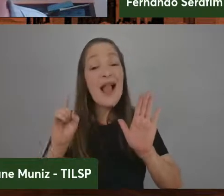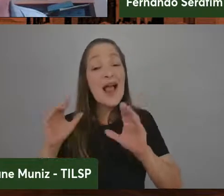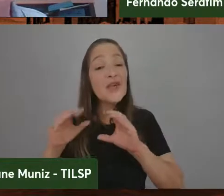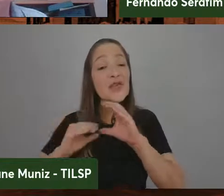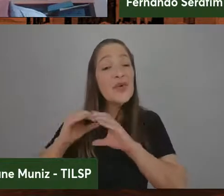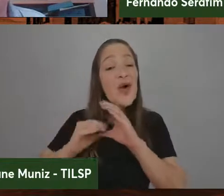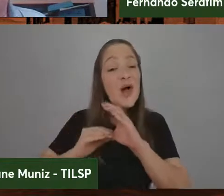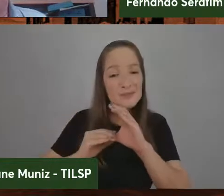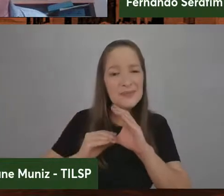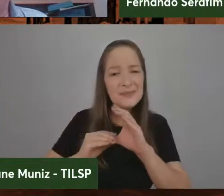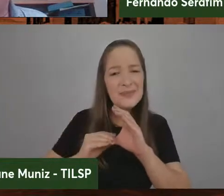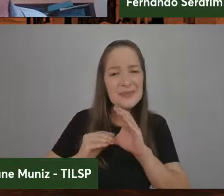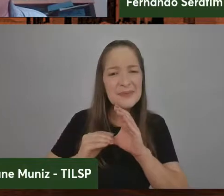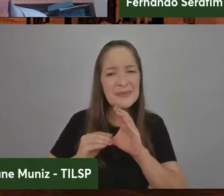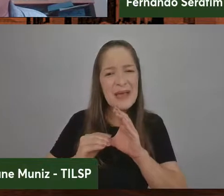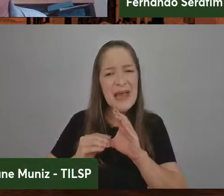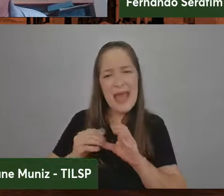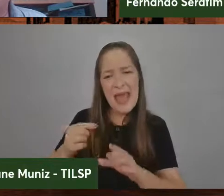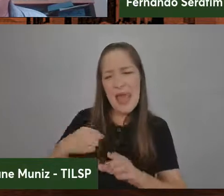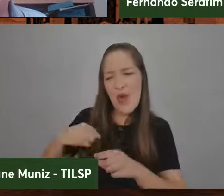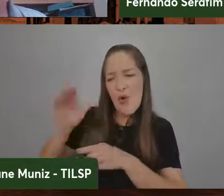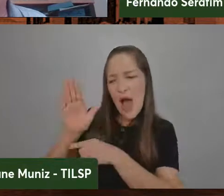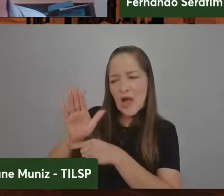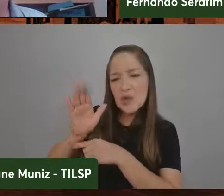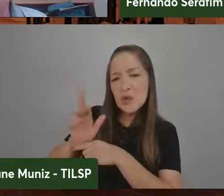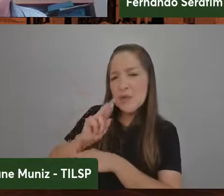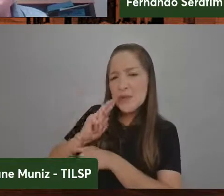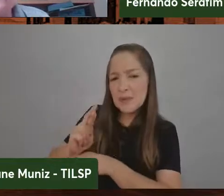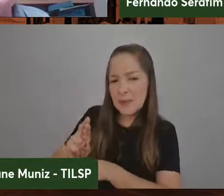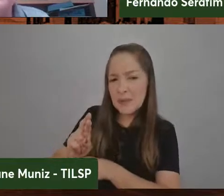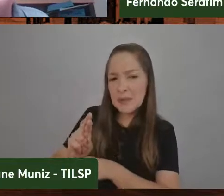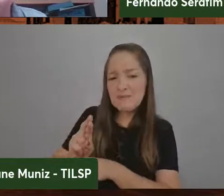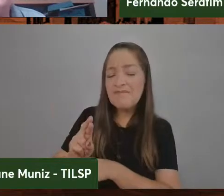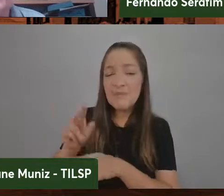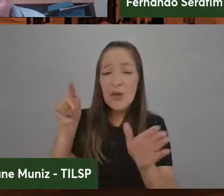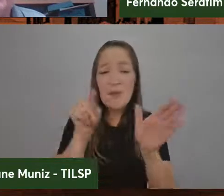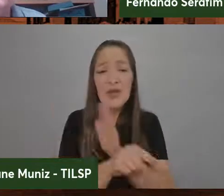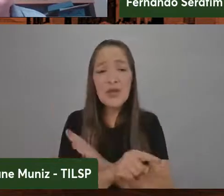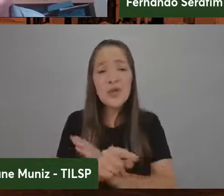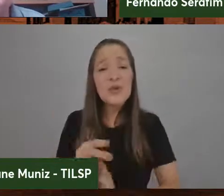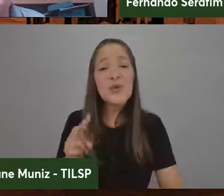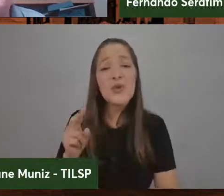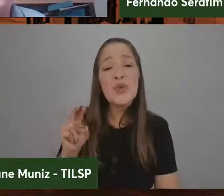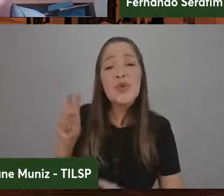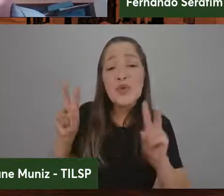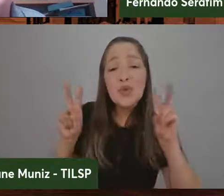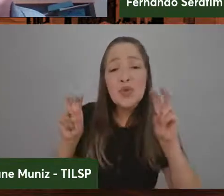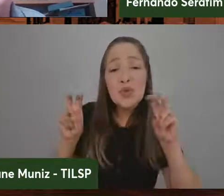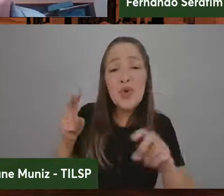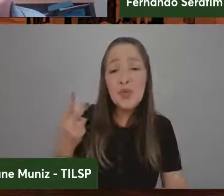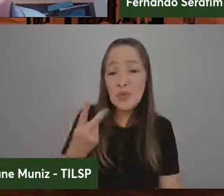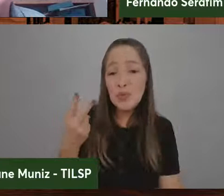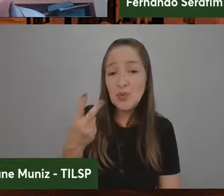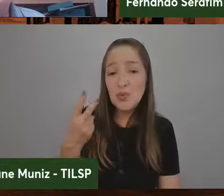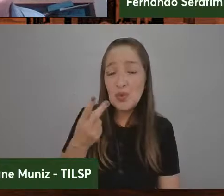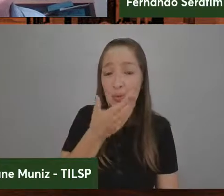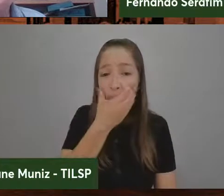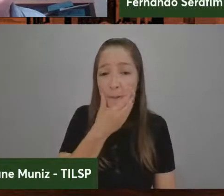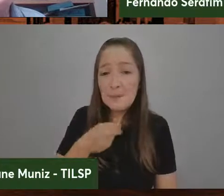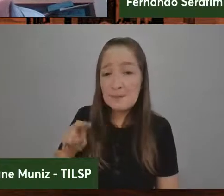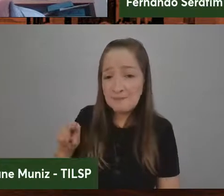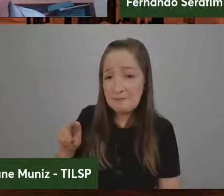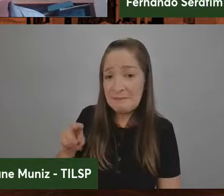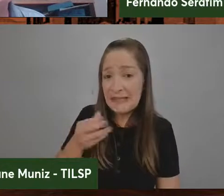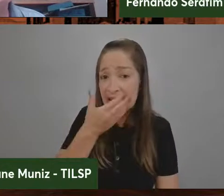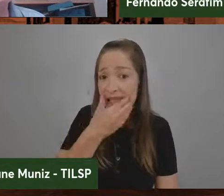dois irmãos. E sobre os gêmeos, sobre a paternidade dos gêmeos. E ela queria que eu fizesse